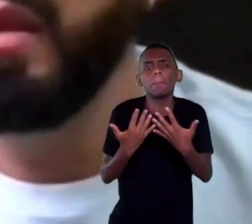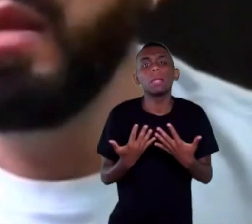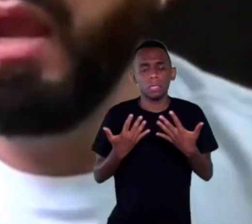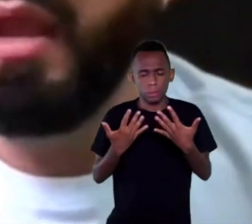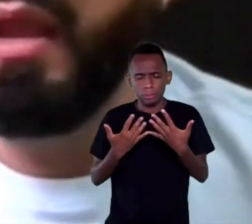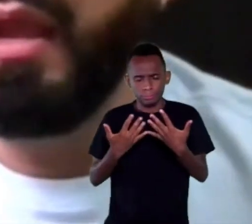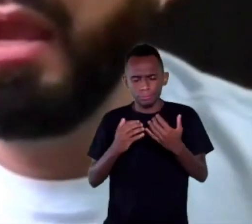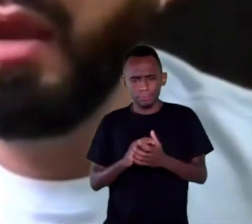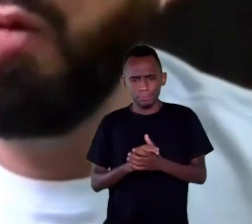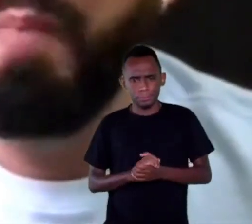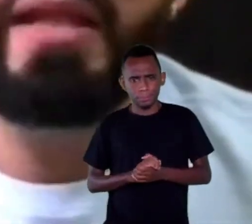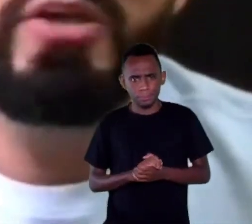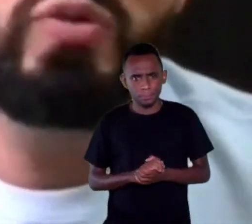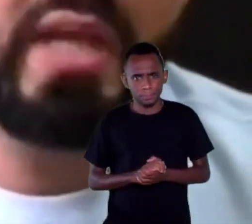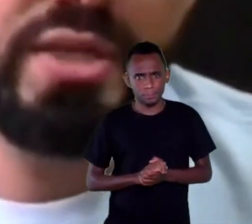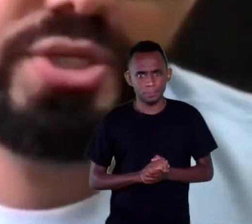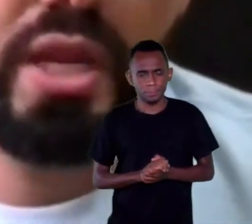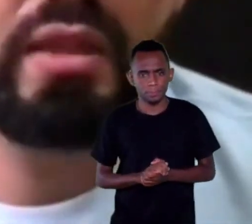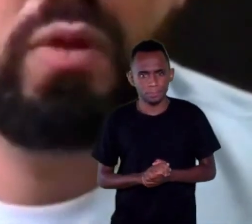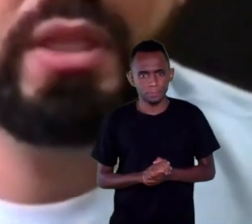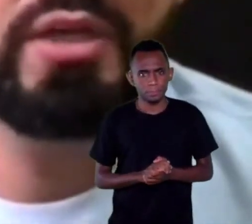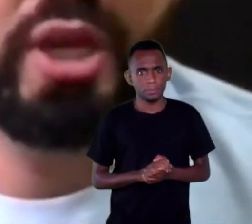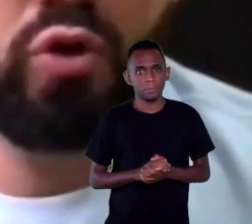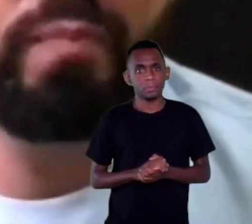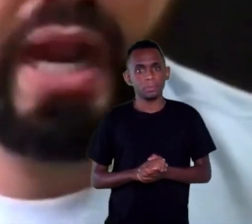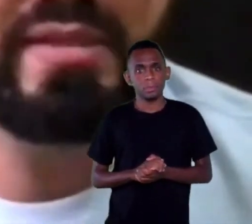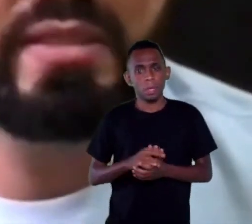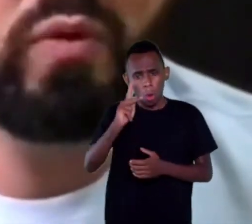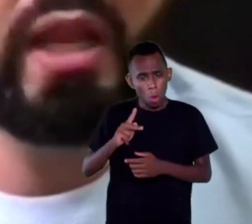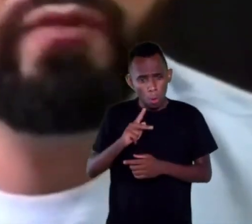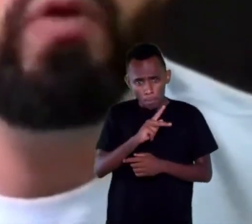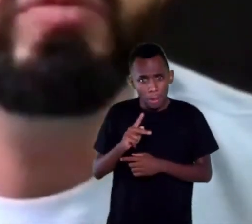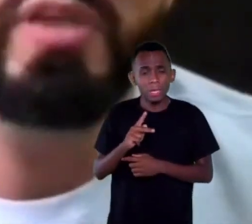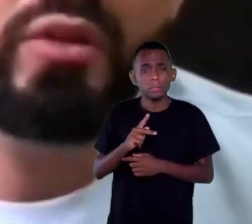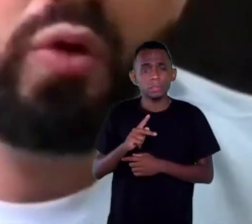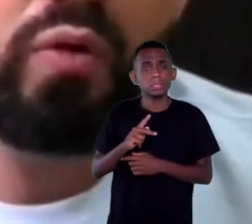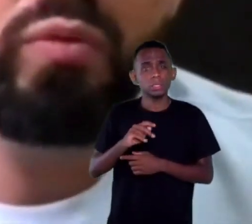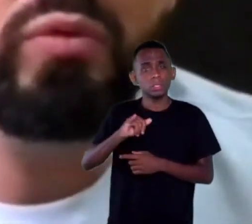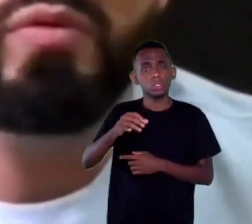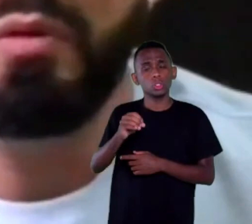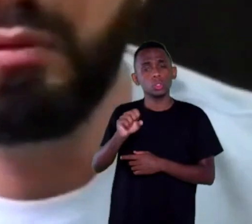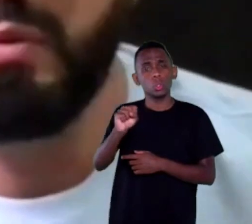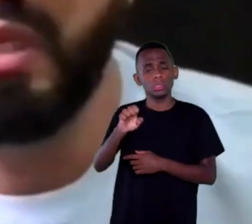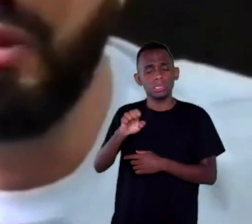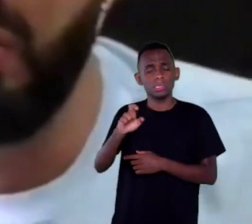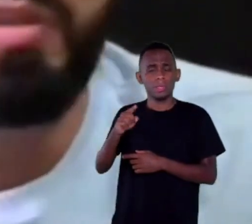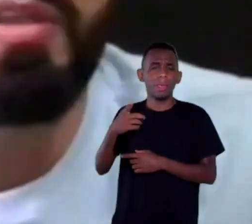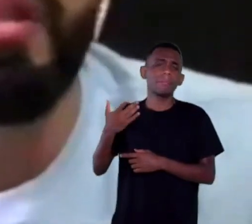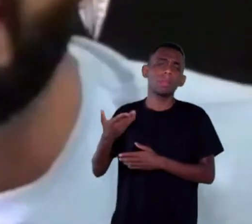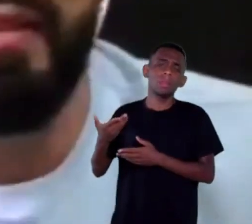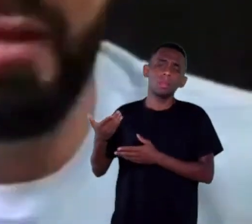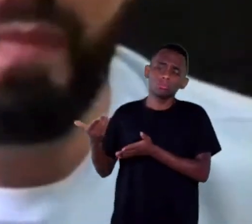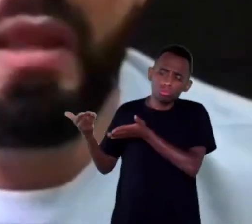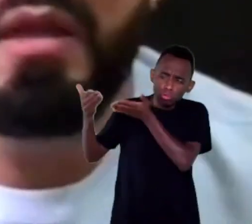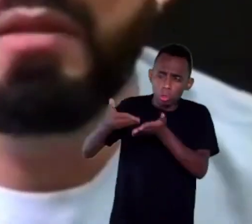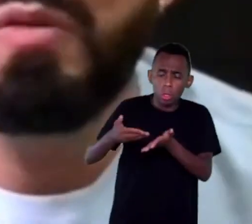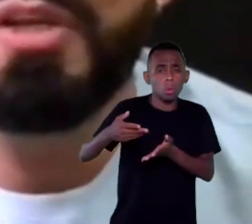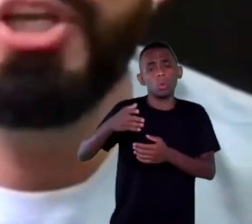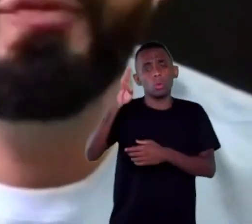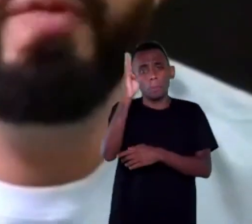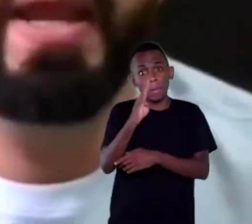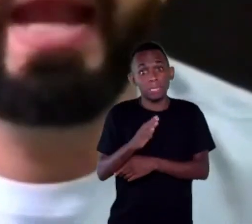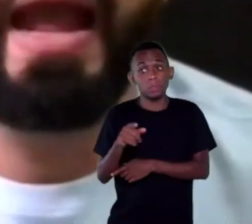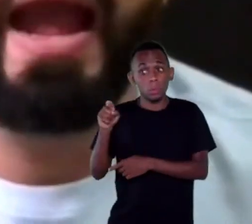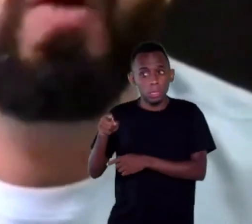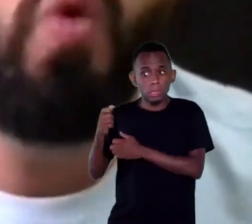aí. O padre José de Anchieta, quando ele chegou no Brasil, ele foi um dos que trouxe lenda. Então,